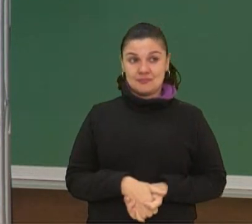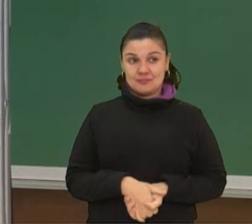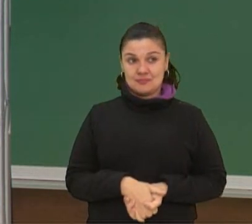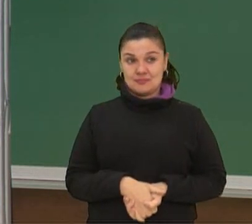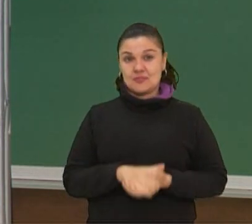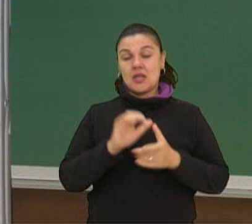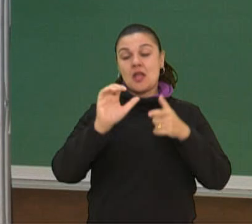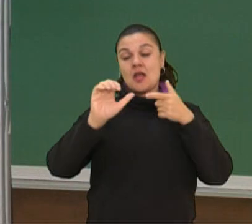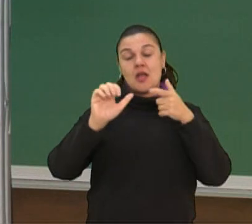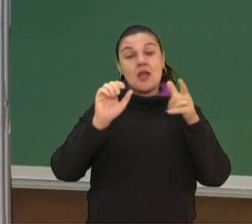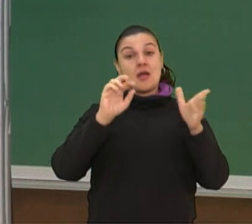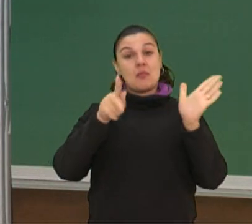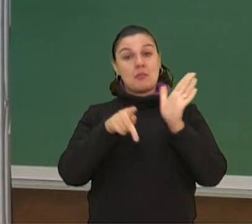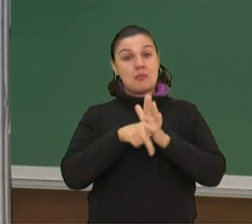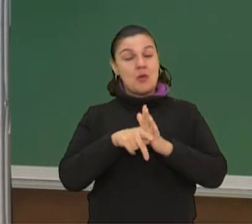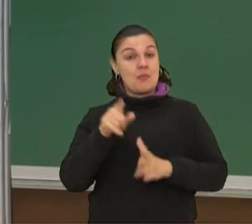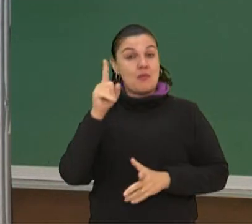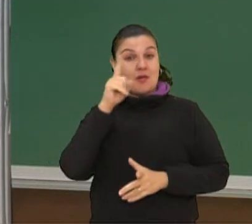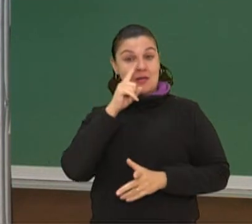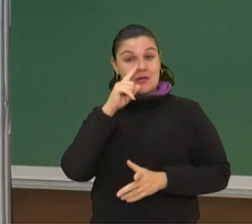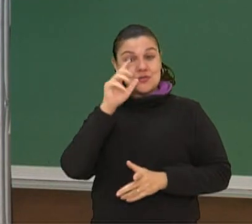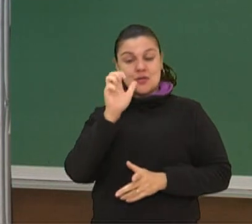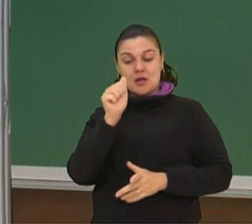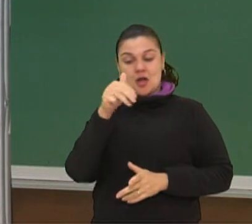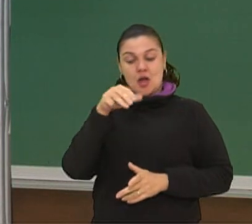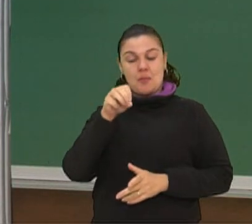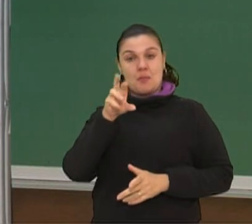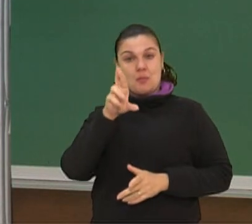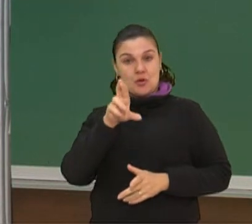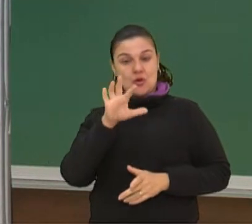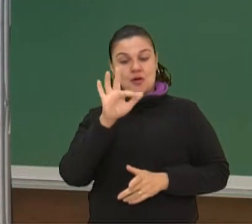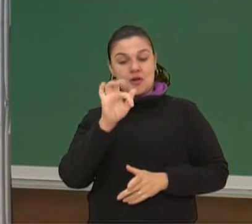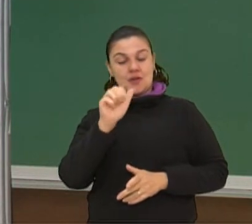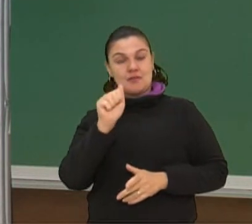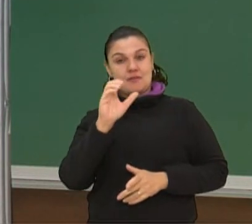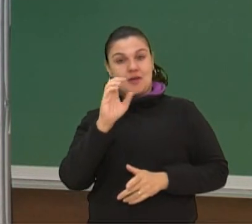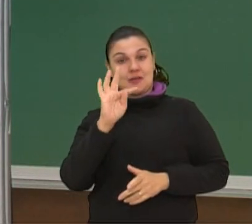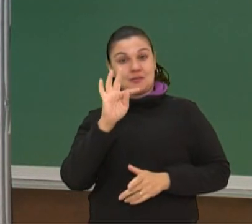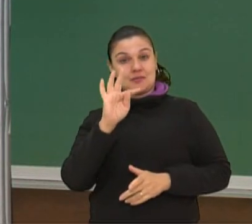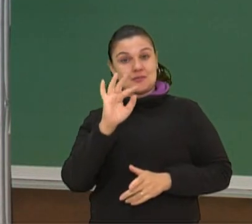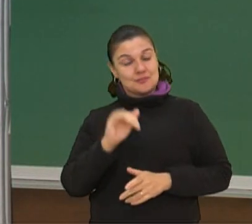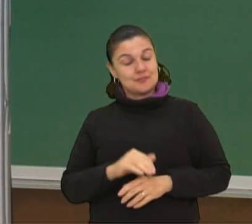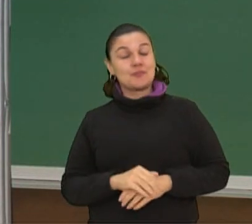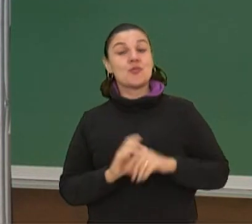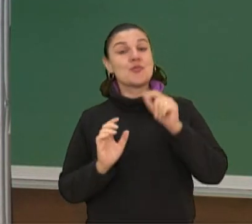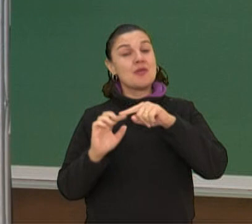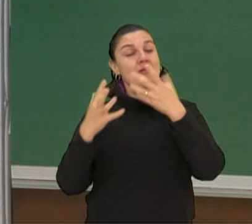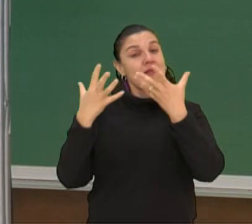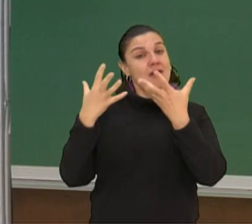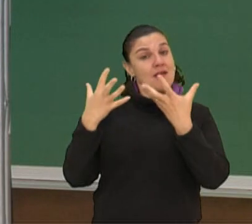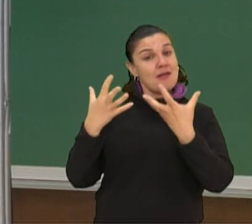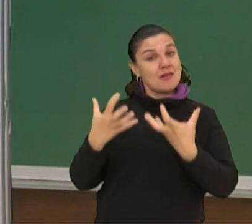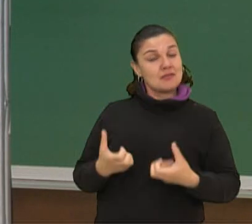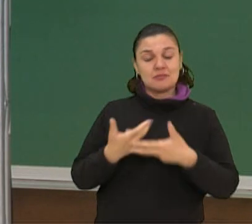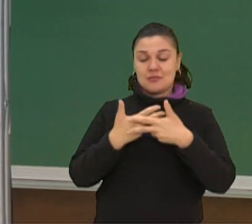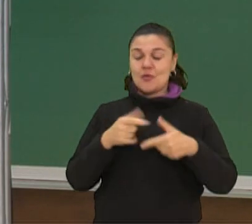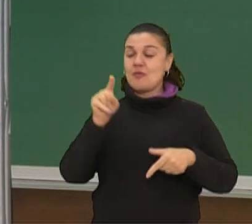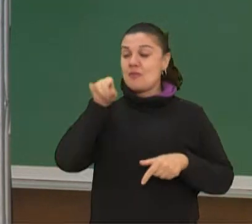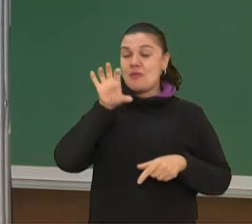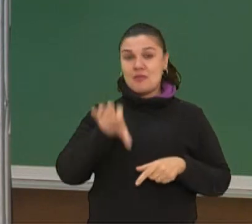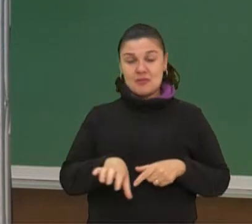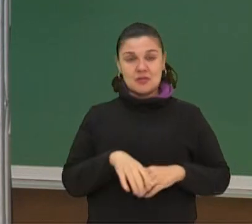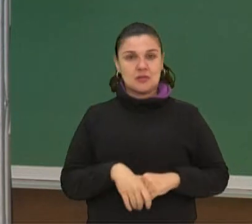muito aborrecido. E vamos então ver a terceira palavrinha, aceitação do